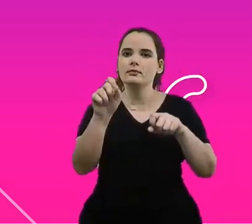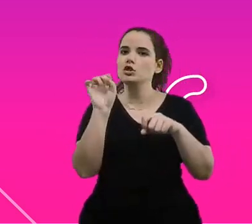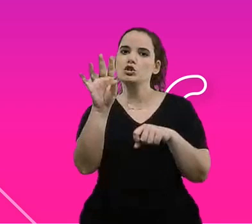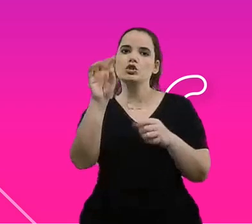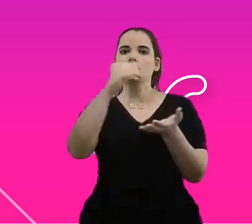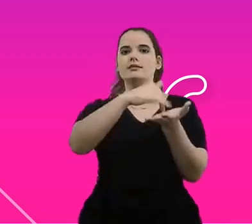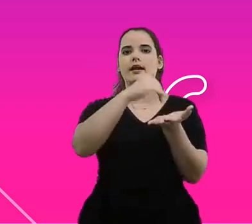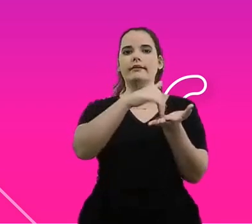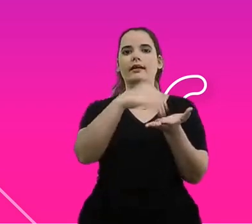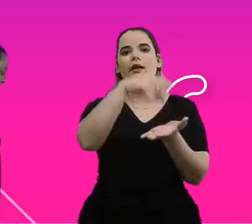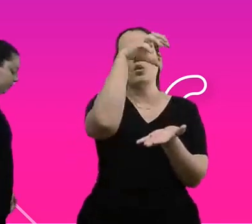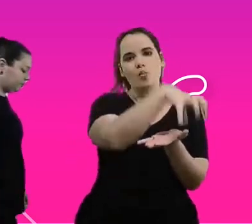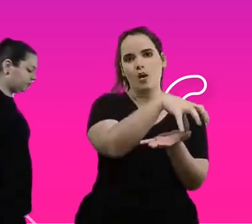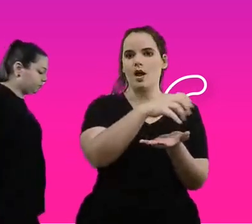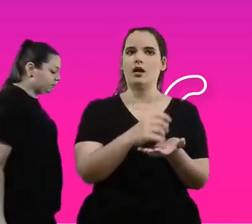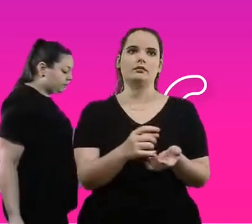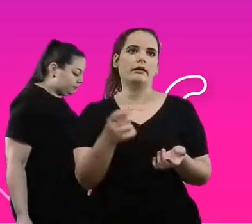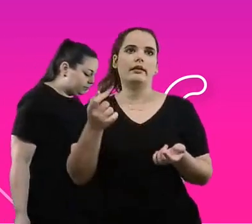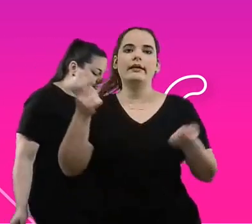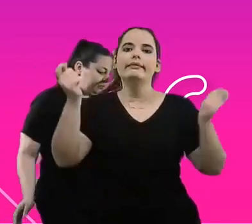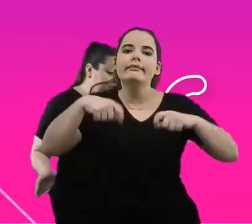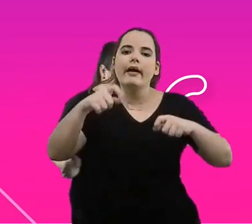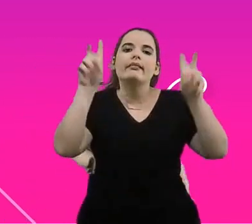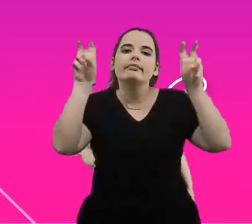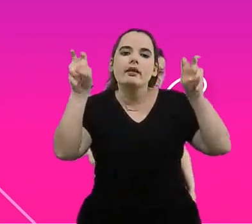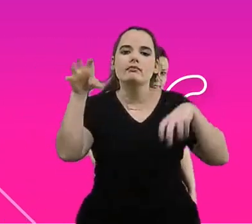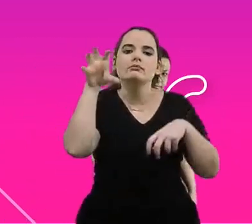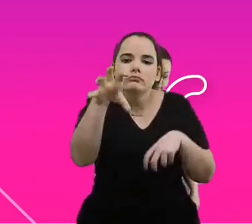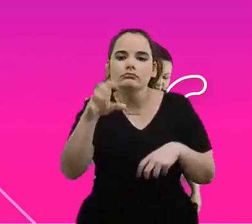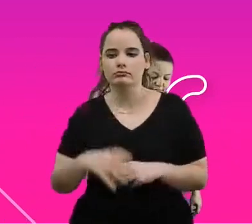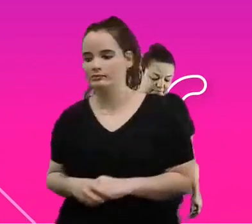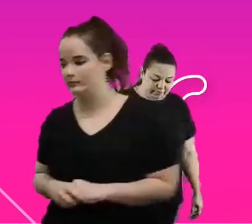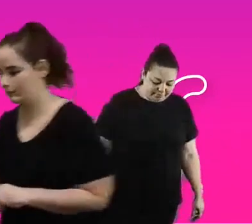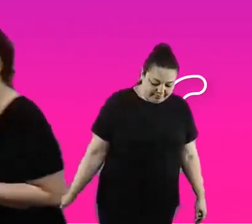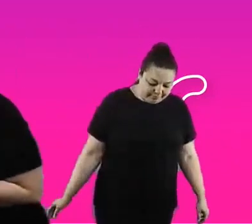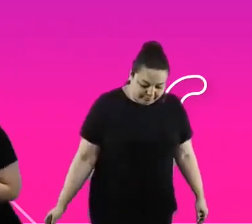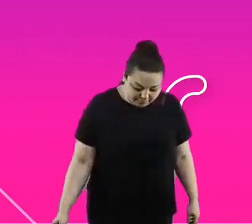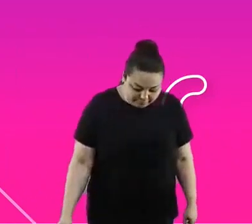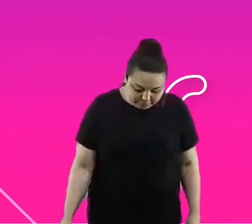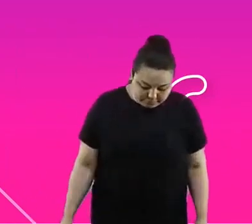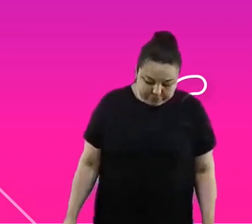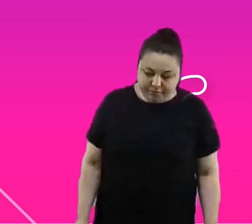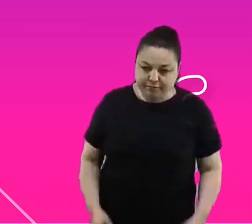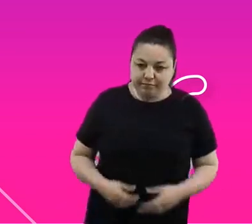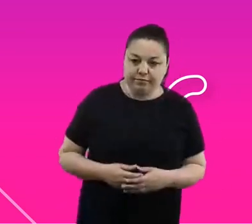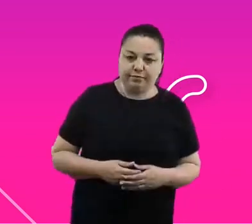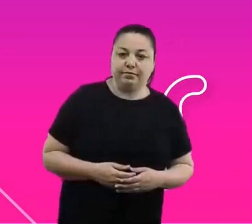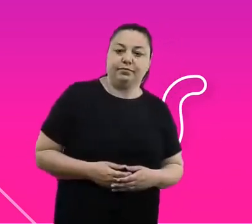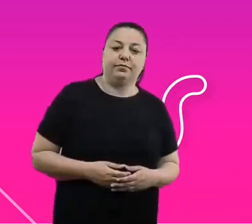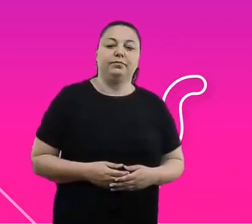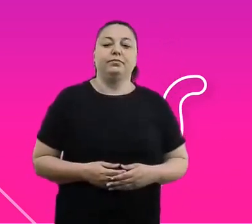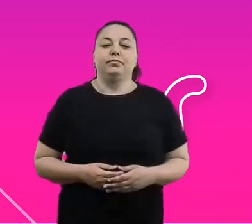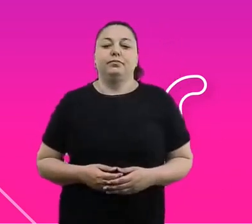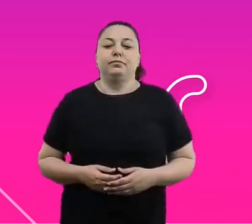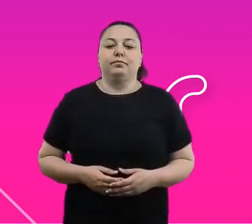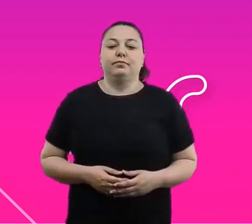eixo, e dá para selecionar, aqui nesse caso eu cliquei na ciência social, e ver mais focado dentro de cada